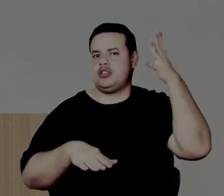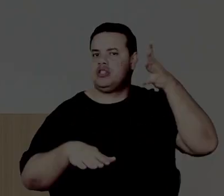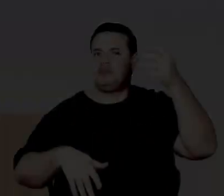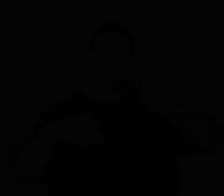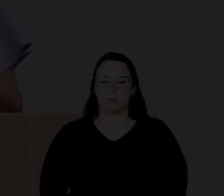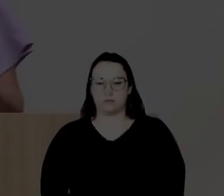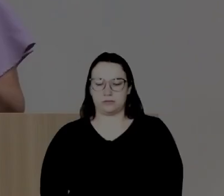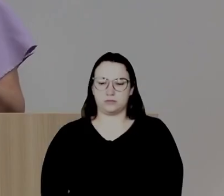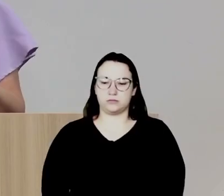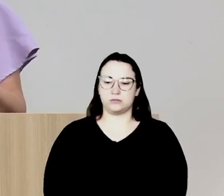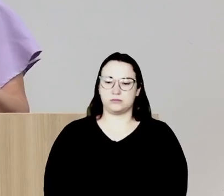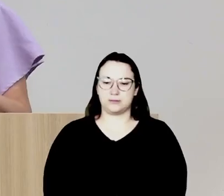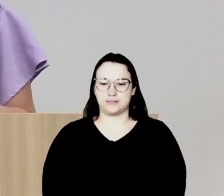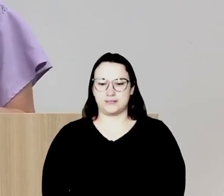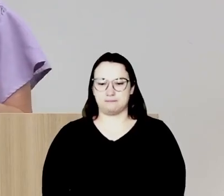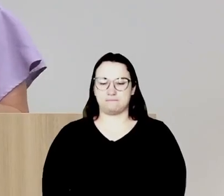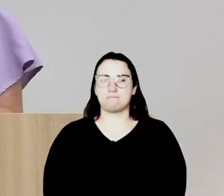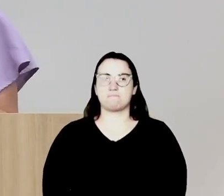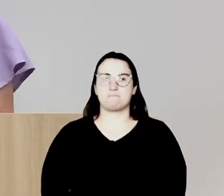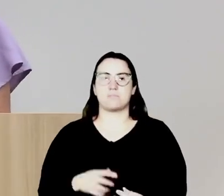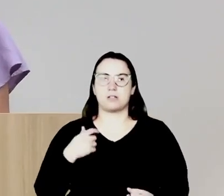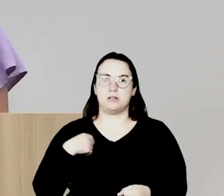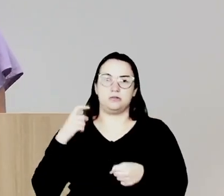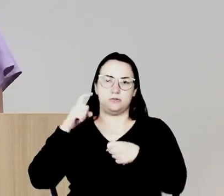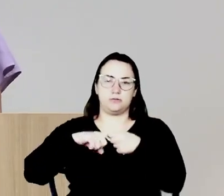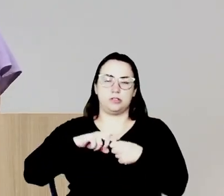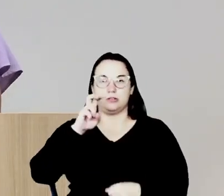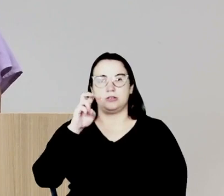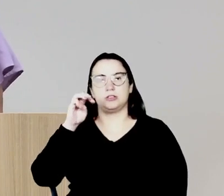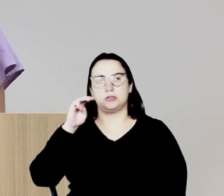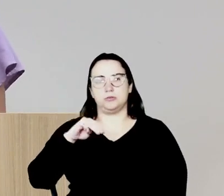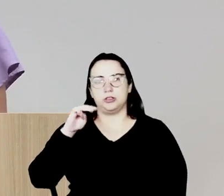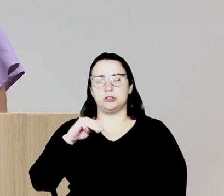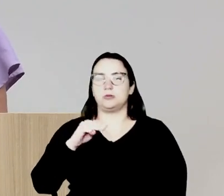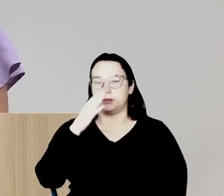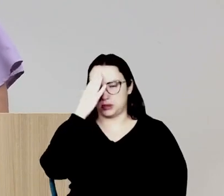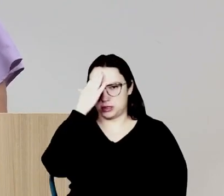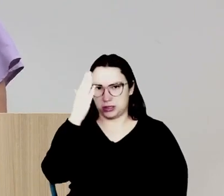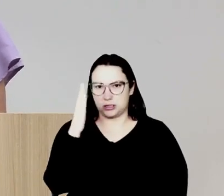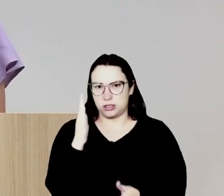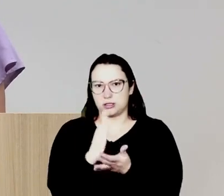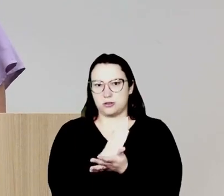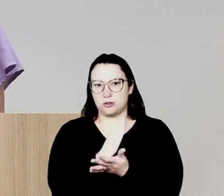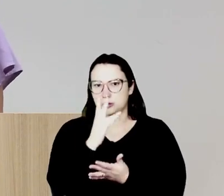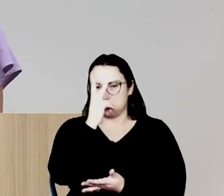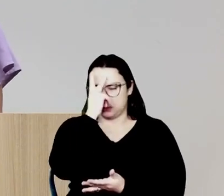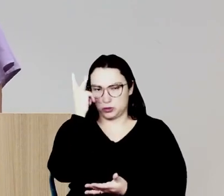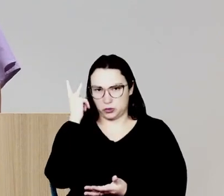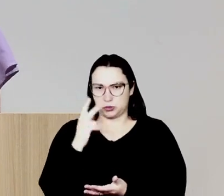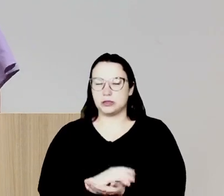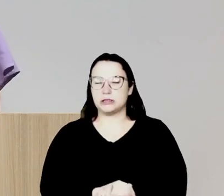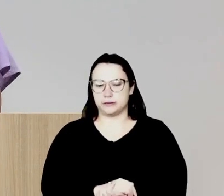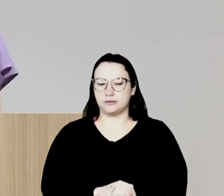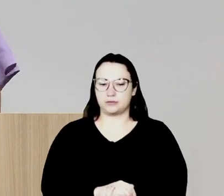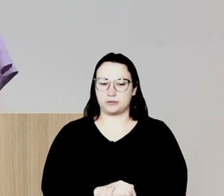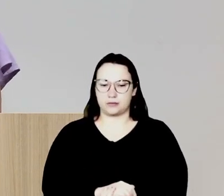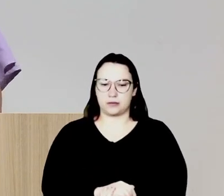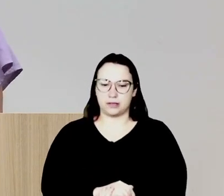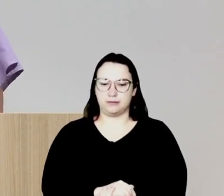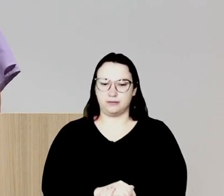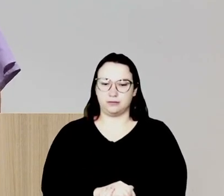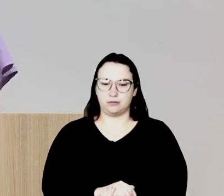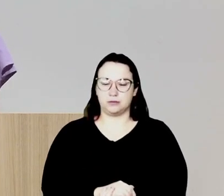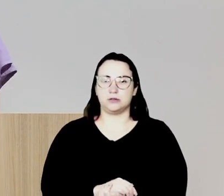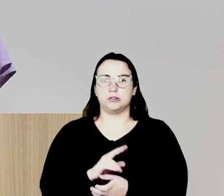5 minutos. Volto aqui nos meus 5 minutos para agradecer algumas pessoas que. Como protetora